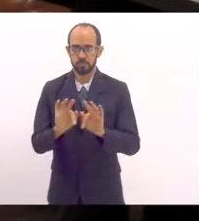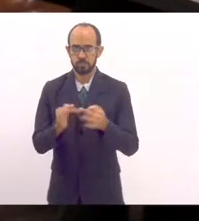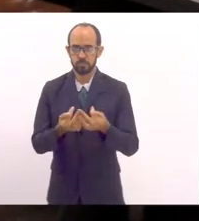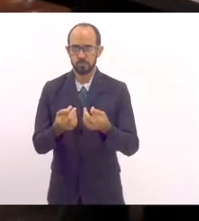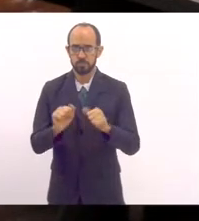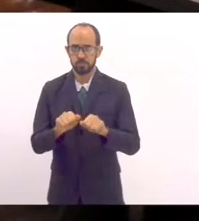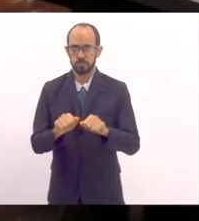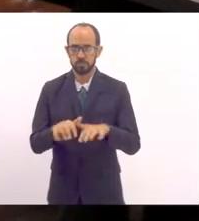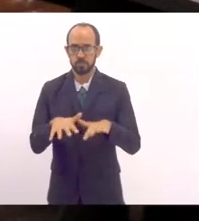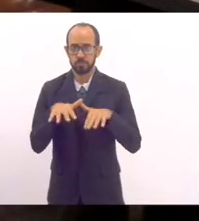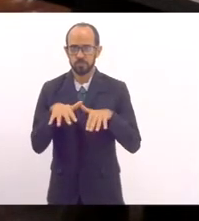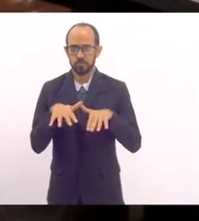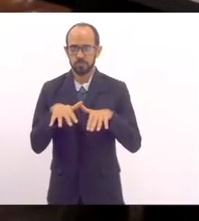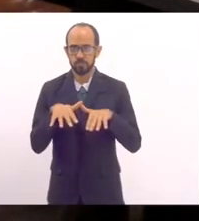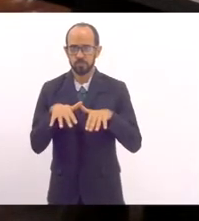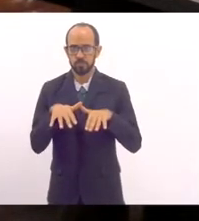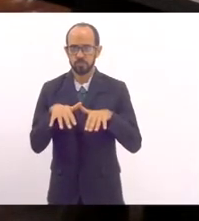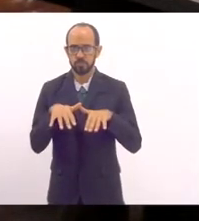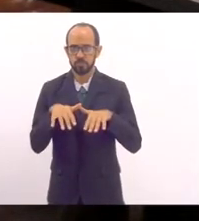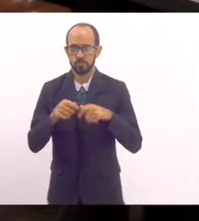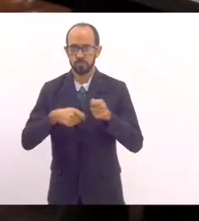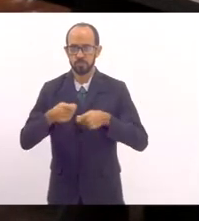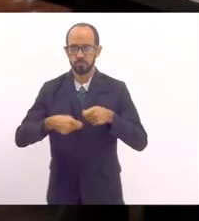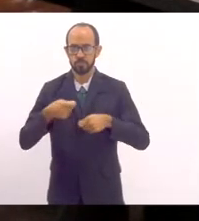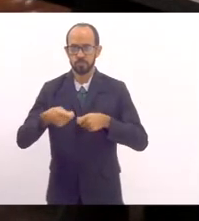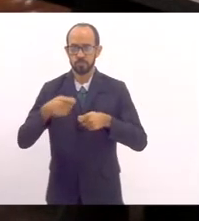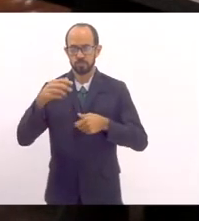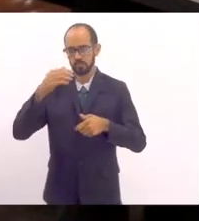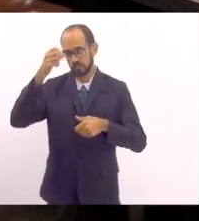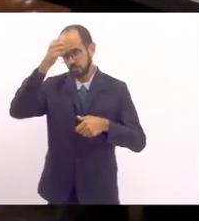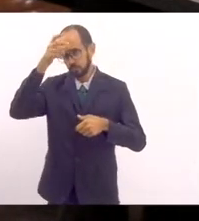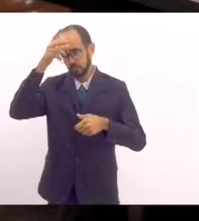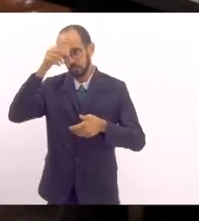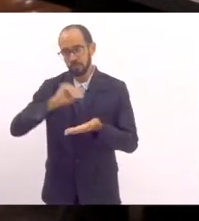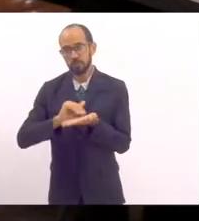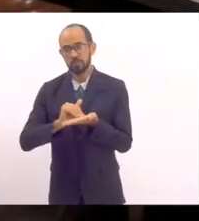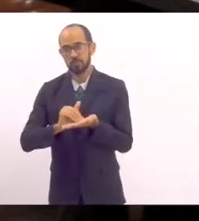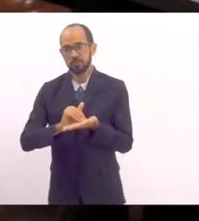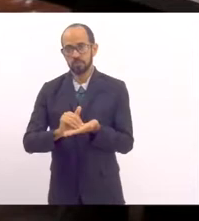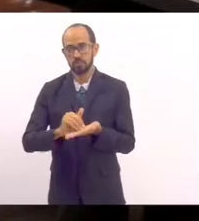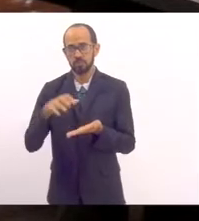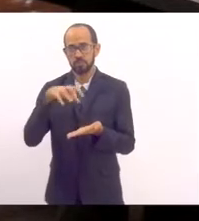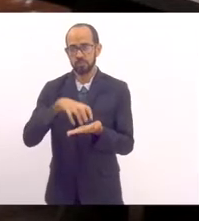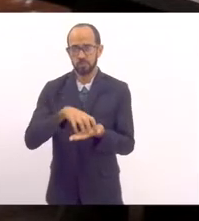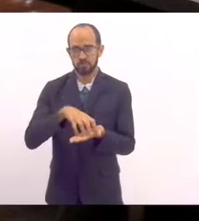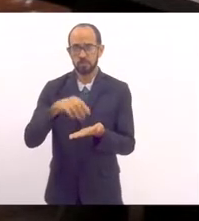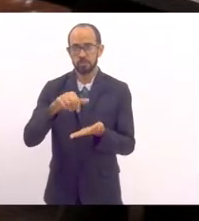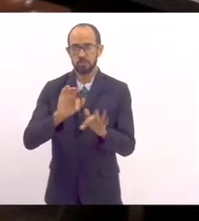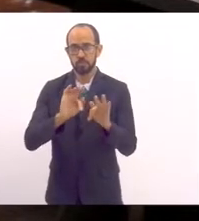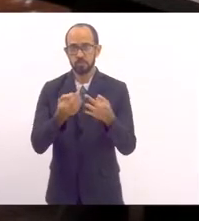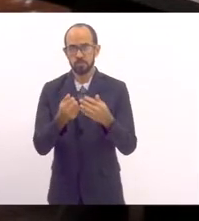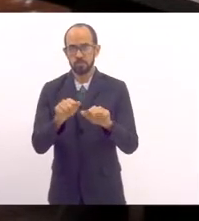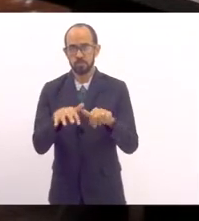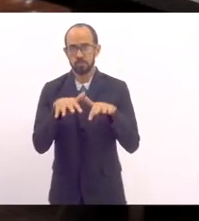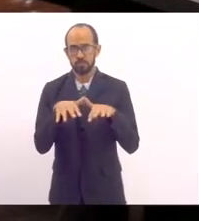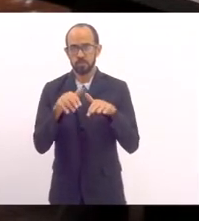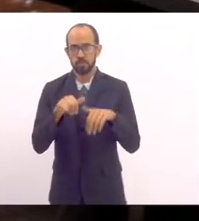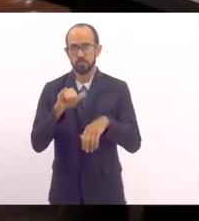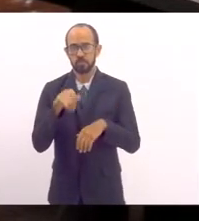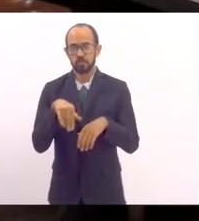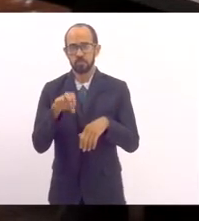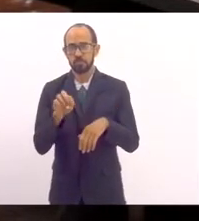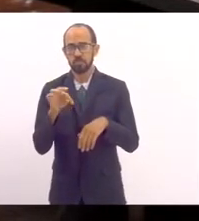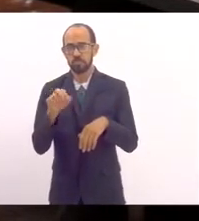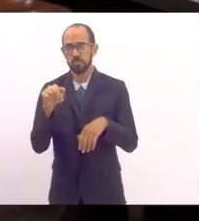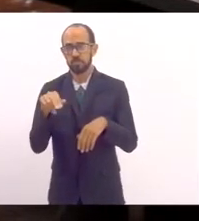dirigentes municipais de turismo, os órgãos municipais de turismo, fórum de conselhos, instâncias de governança regional.